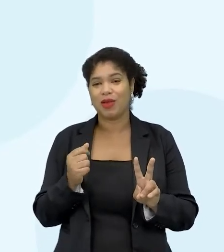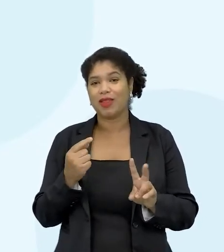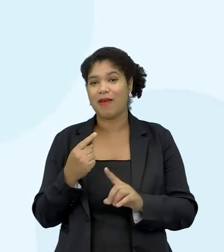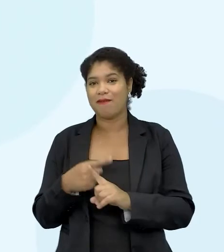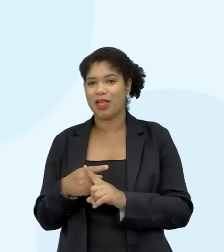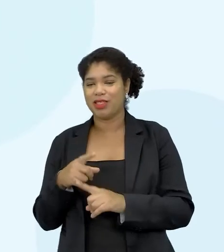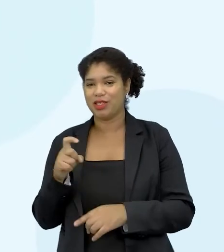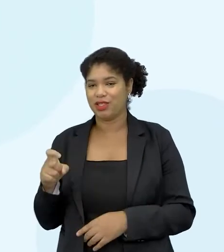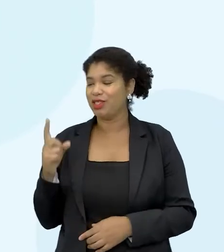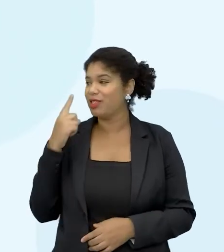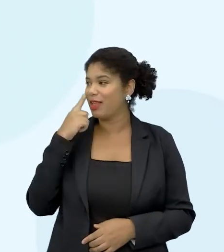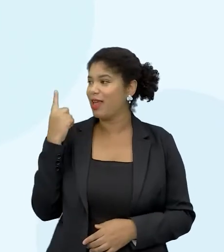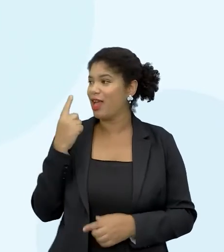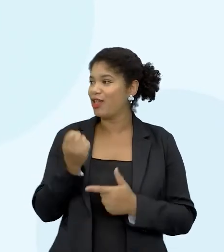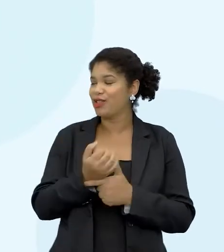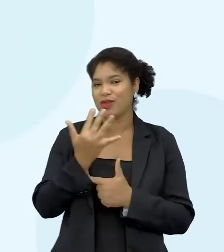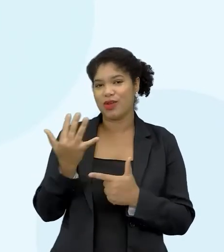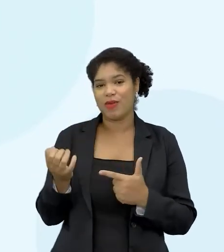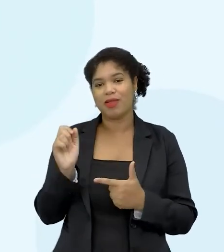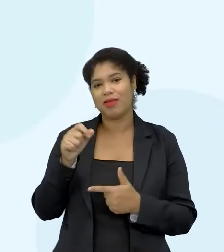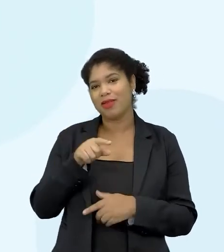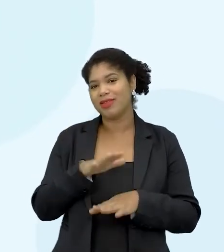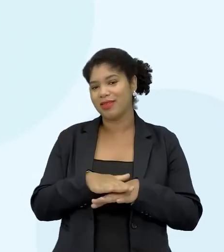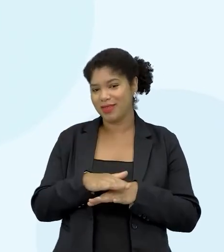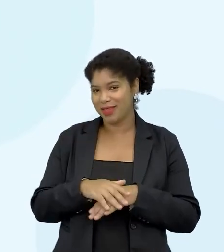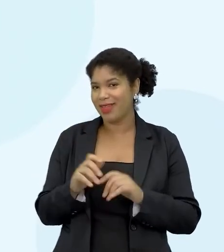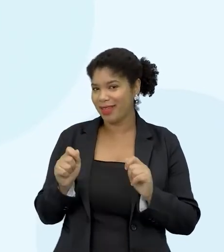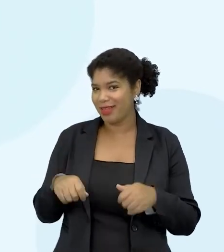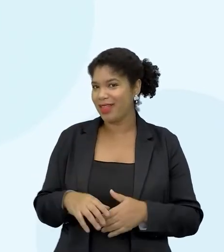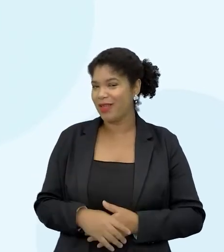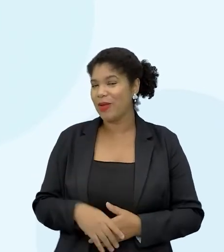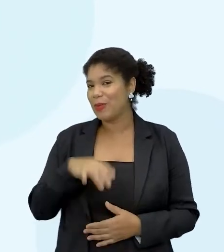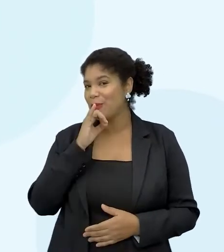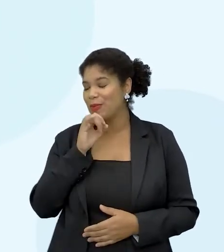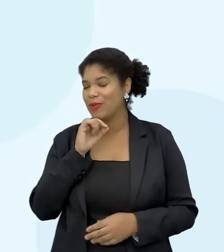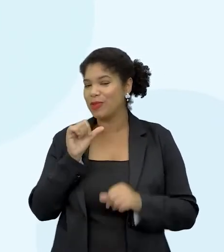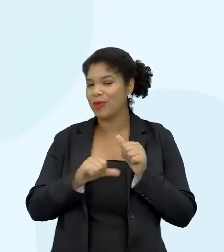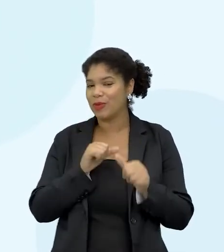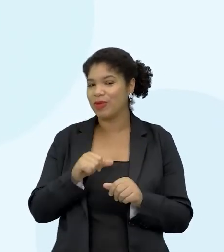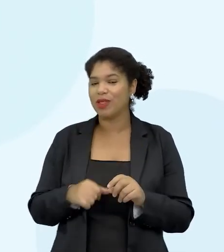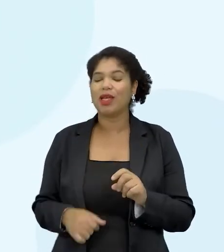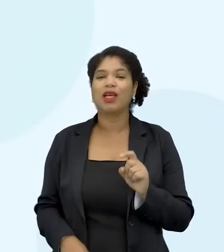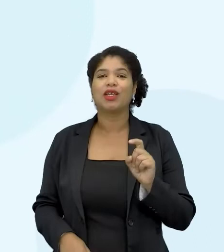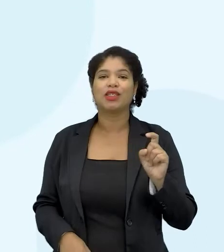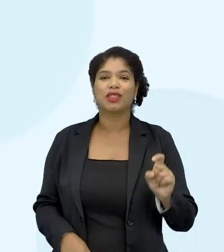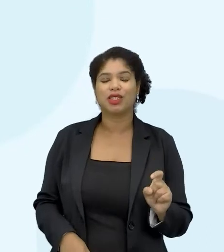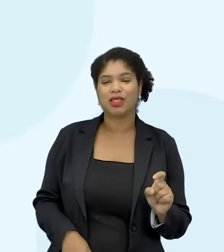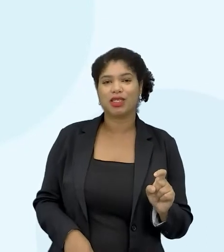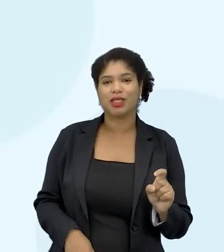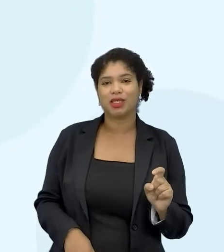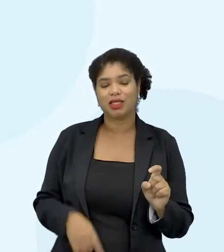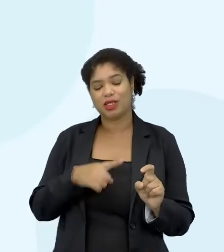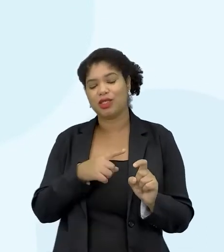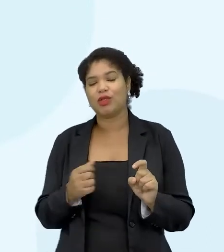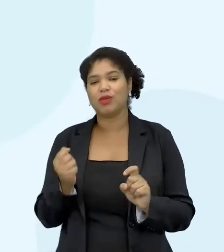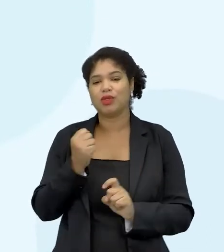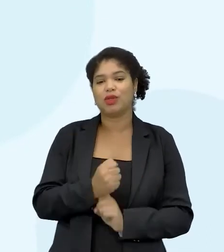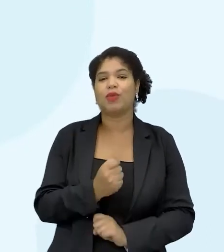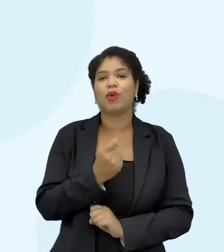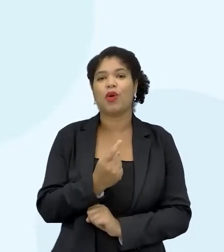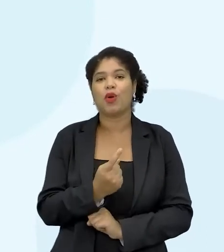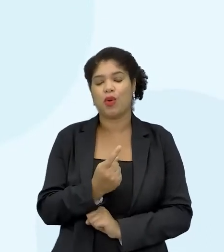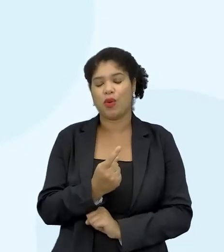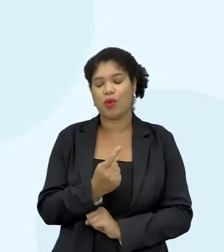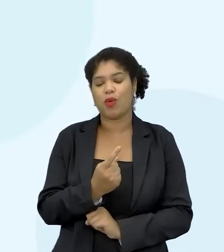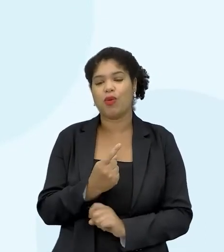algébrica. E você pode, inclusive, testar, olha lá. Se você trocar o X, né, a camiseta, por 1 vezes 54,